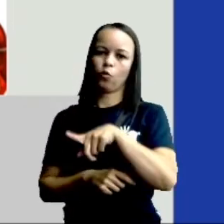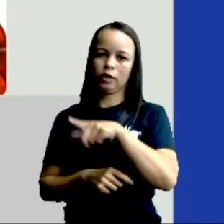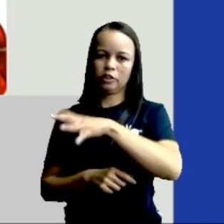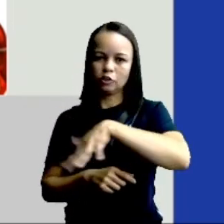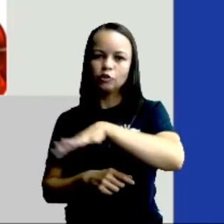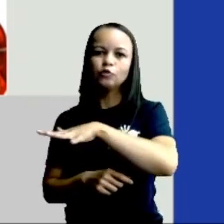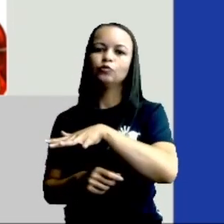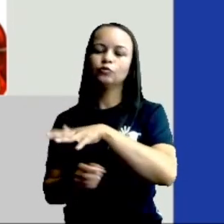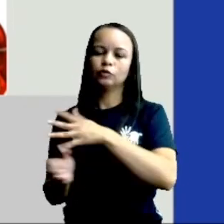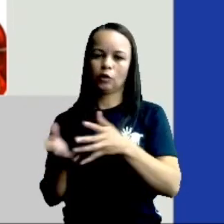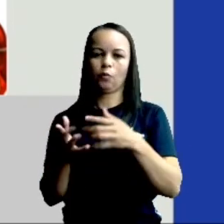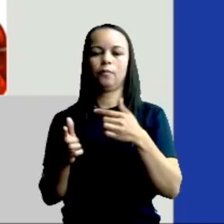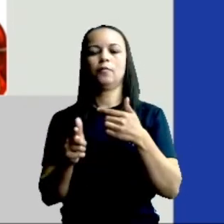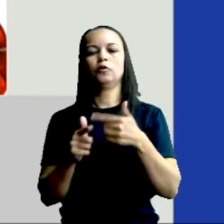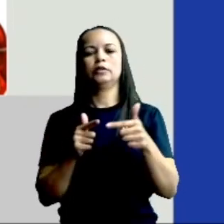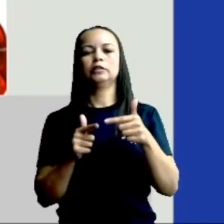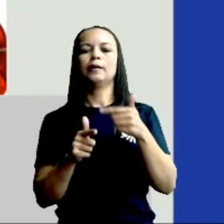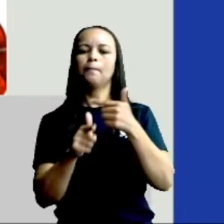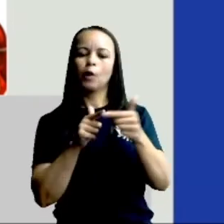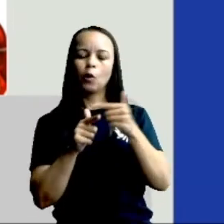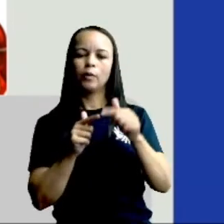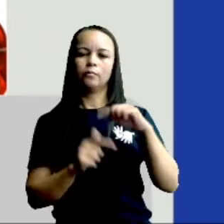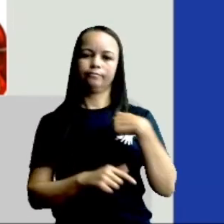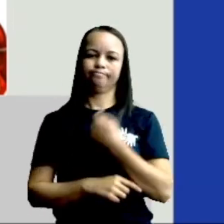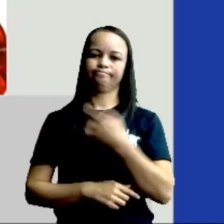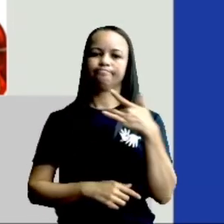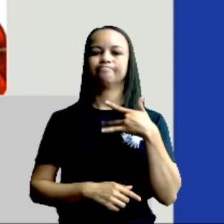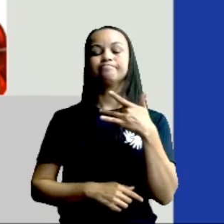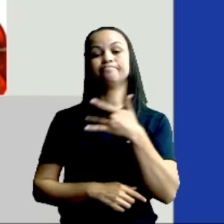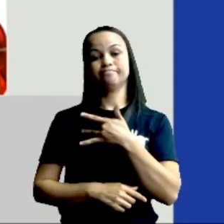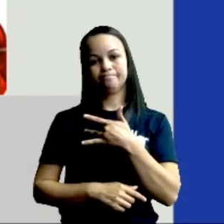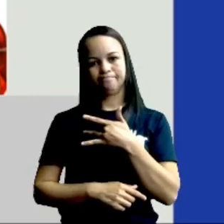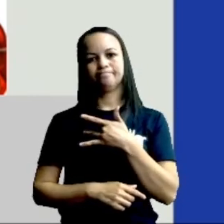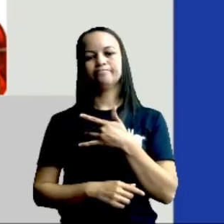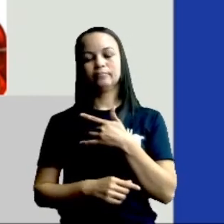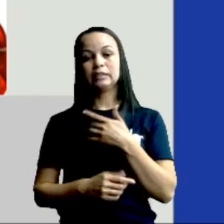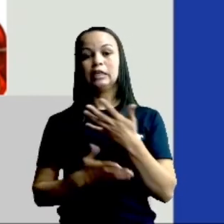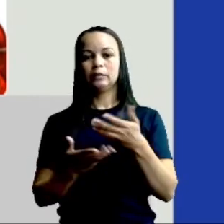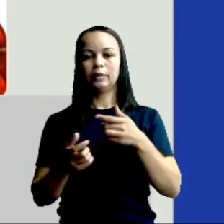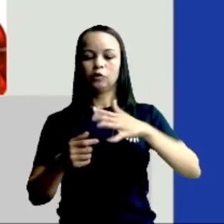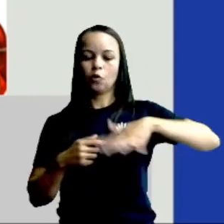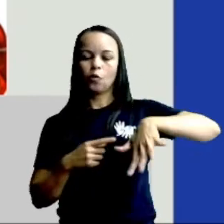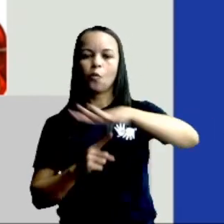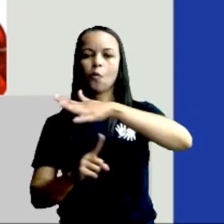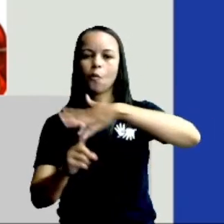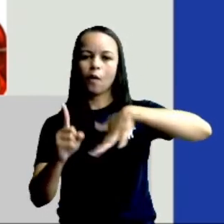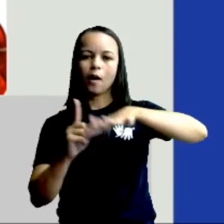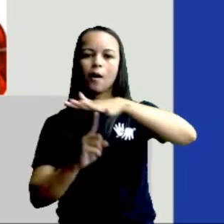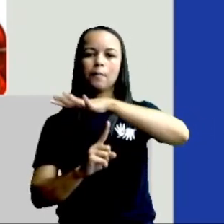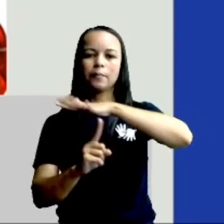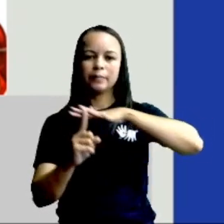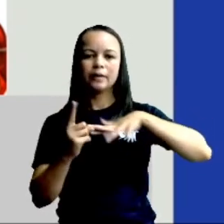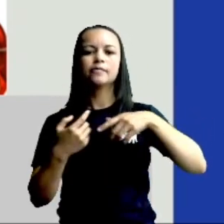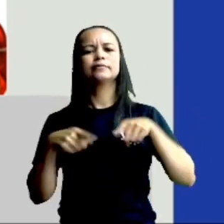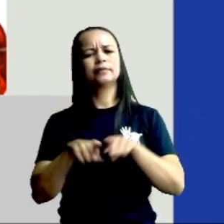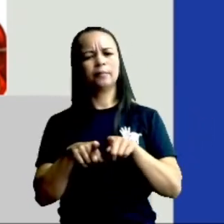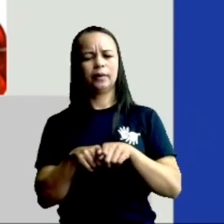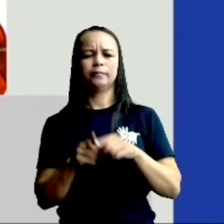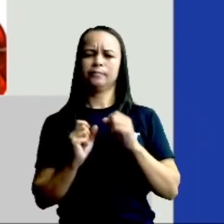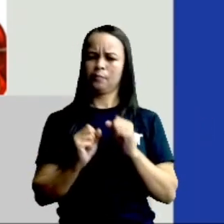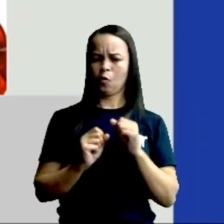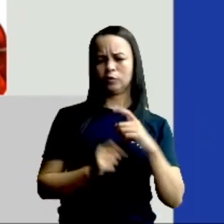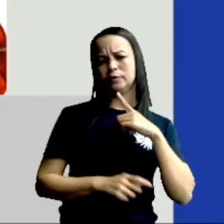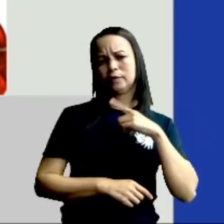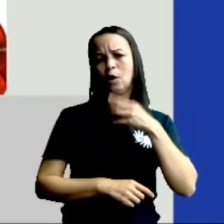que tudo isso pode prejudicar a nossa saúde, além de prejudicar o meio ambiente. Ainda pode vir um